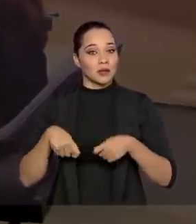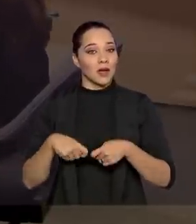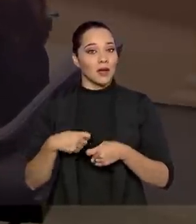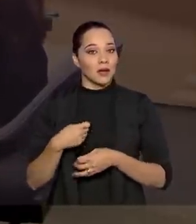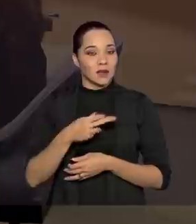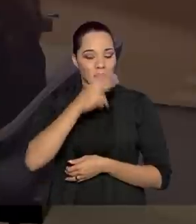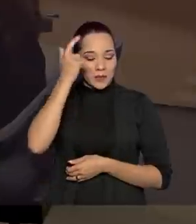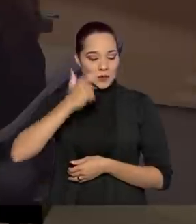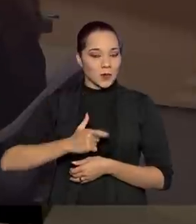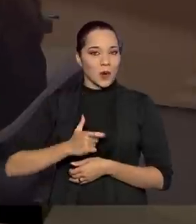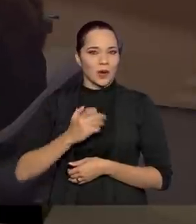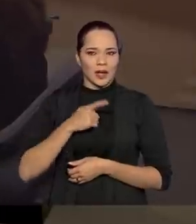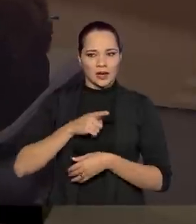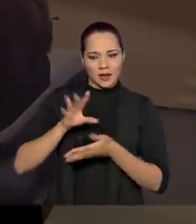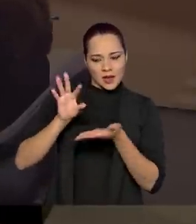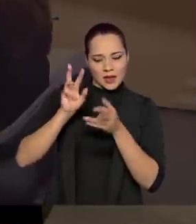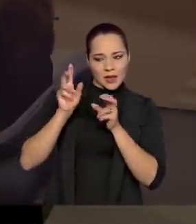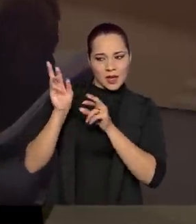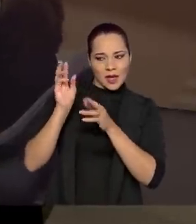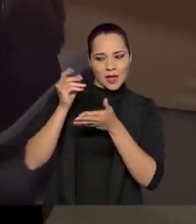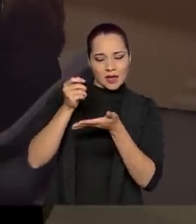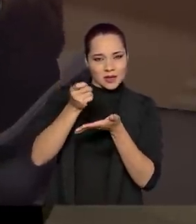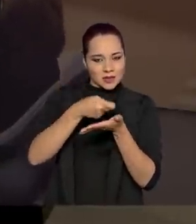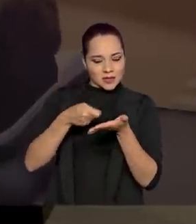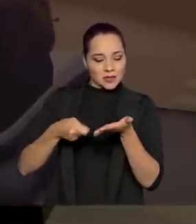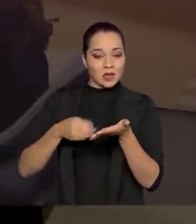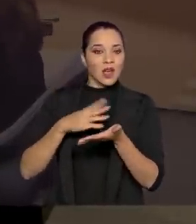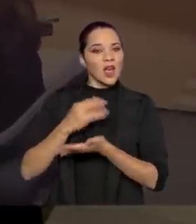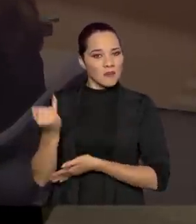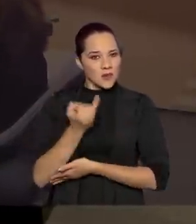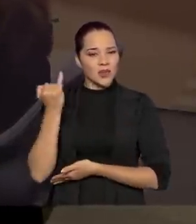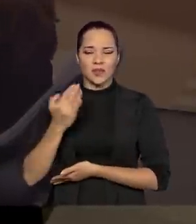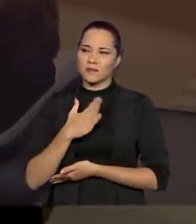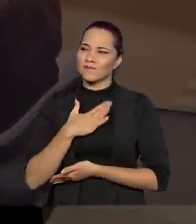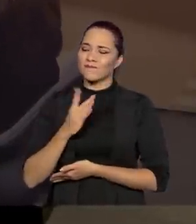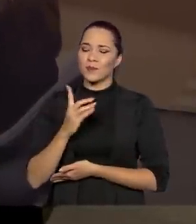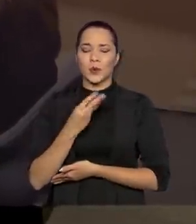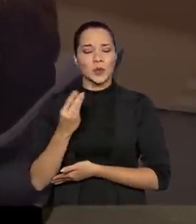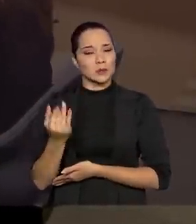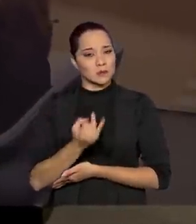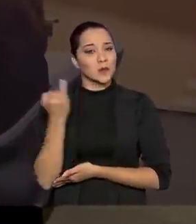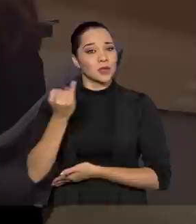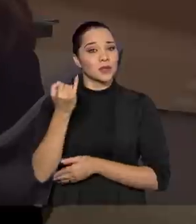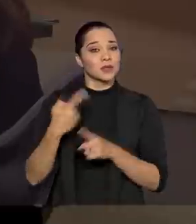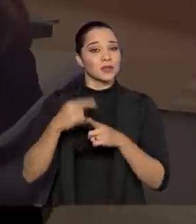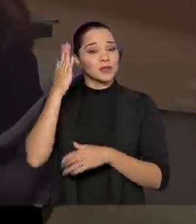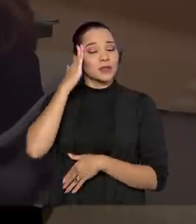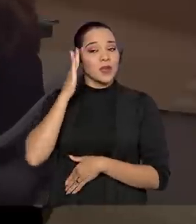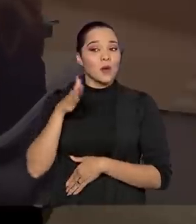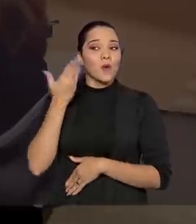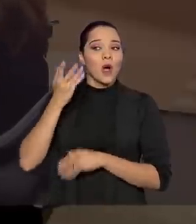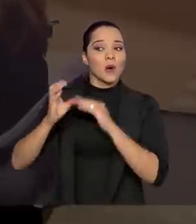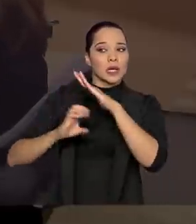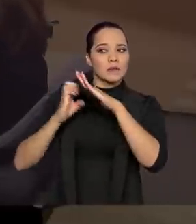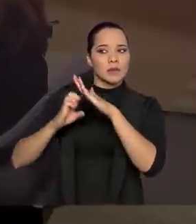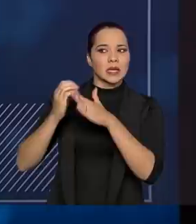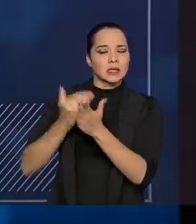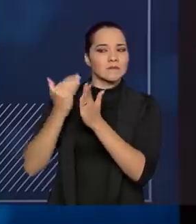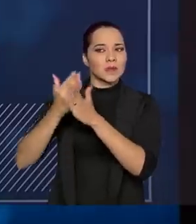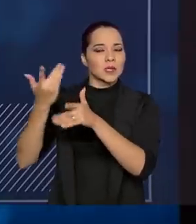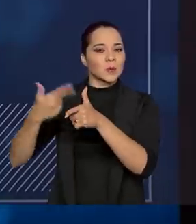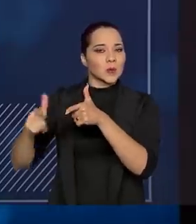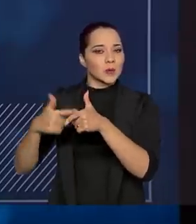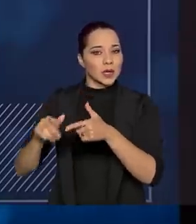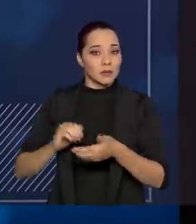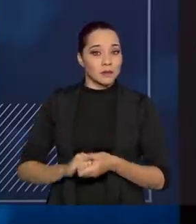ele faça um registro. Esse registro para nós é importante muito, porque também nós sabemos quais são os fornecedores que estão causando mais